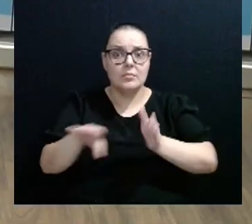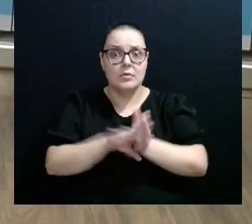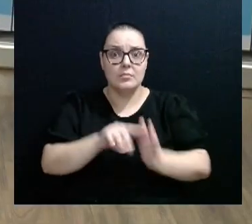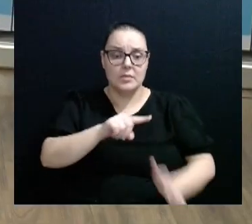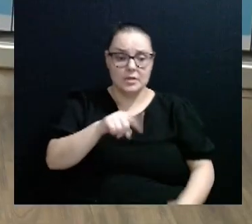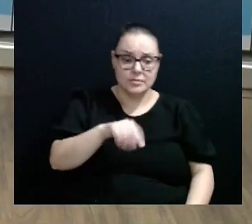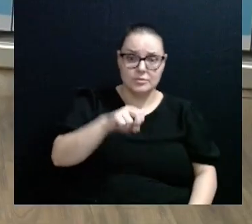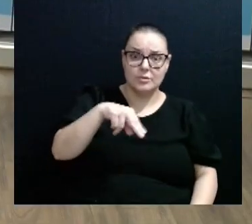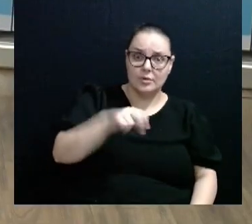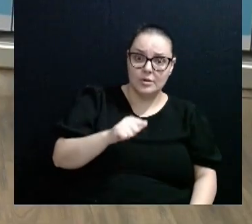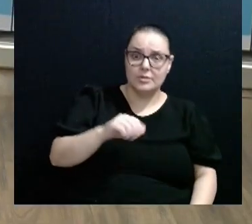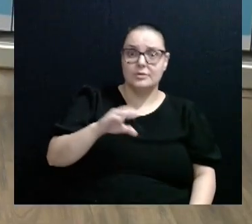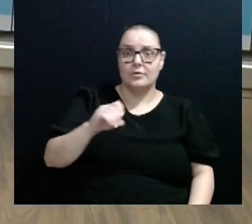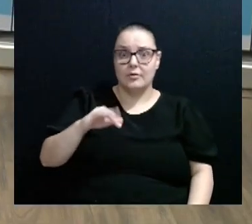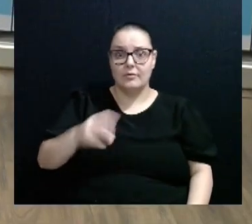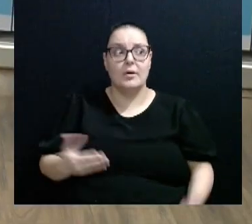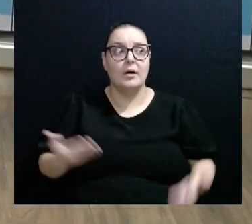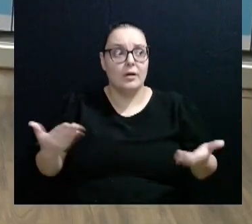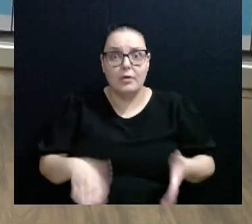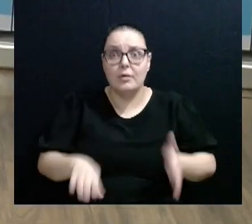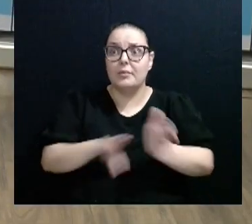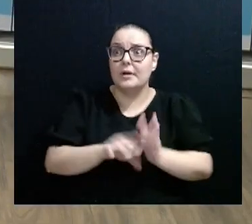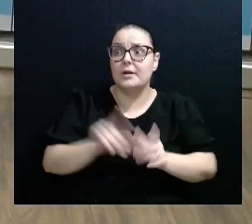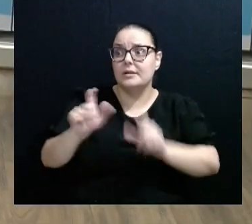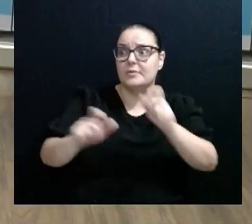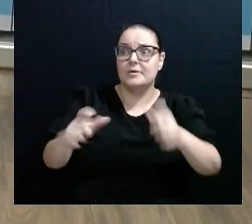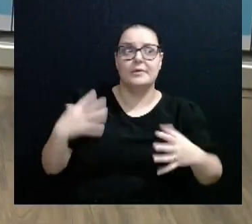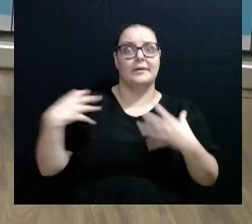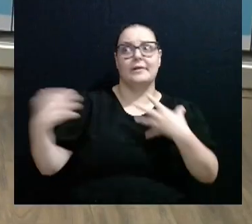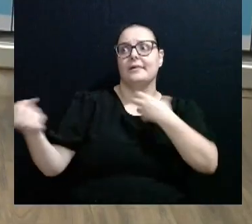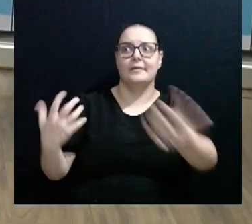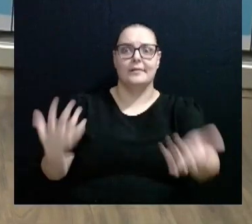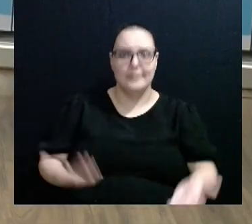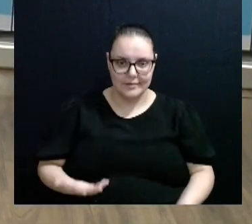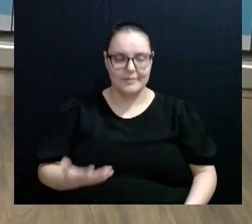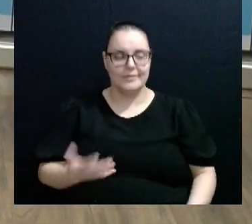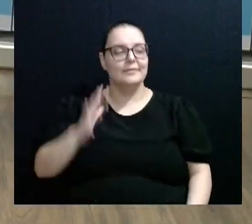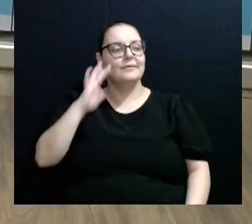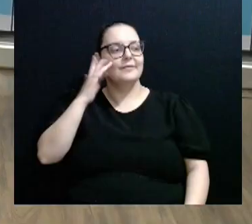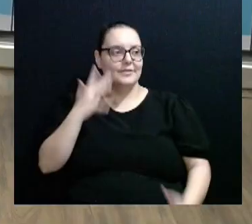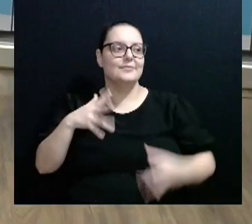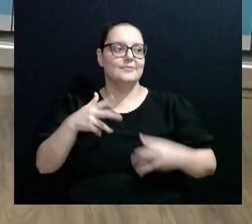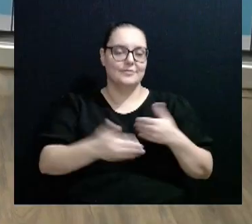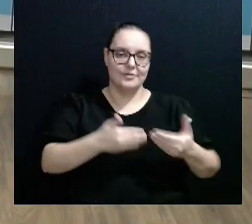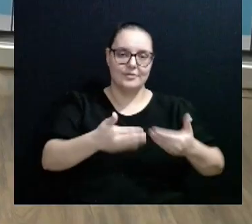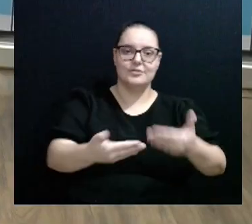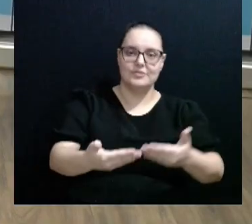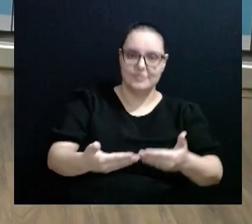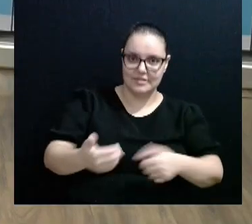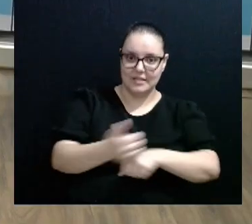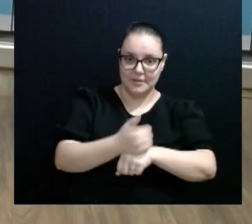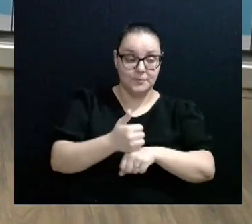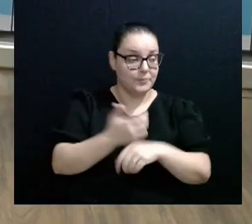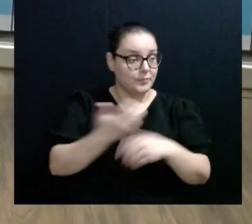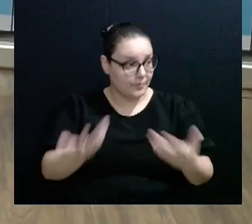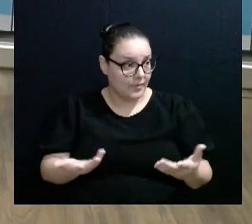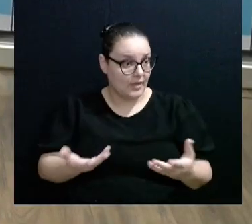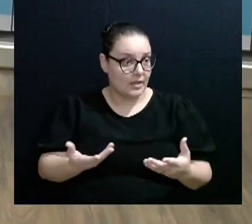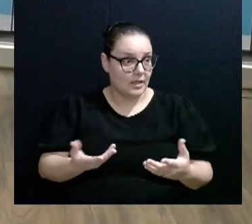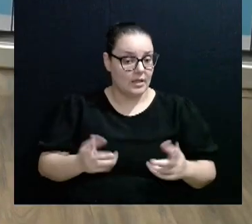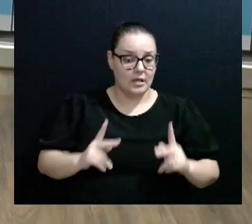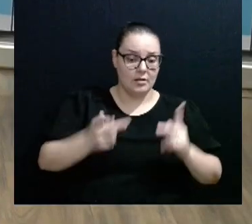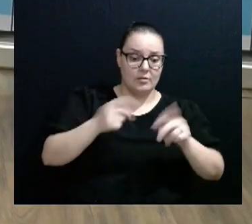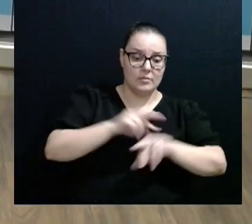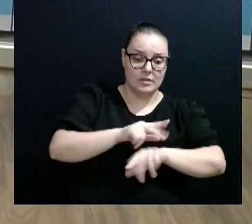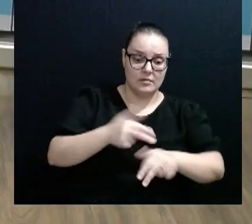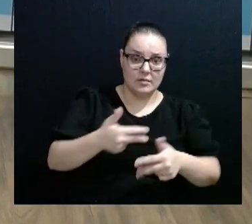eu cheguei as pessoas querem me tirar. Então isso é algo que eu acho que passa por todo mundo ao longo da carreira, né? Pô, conquistei muita coisa, esse emprego